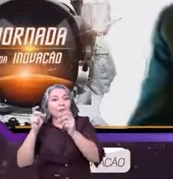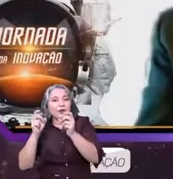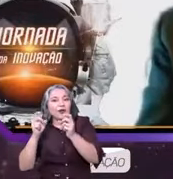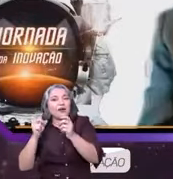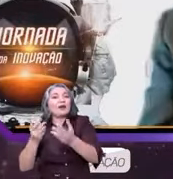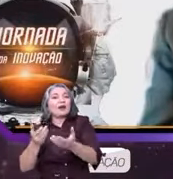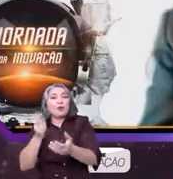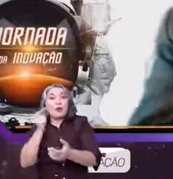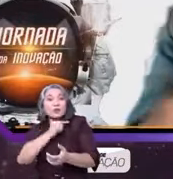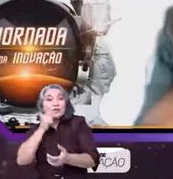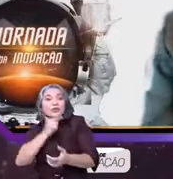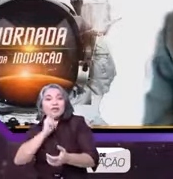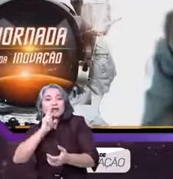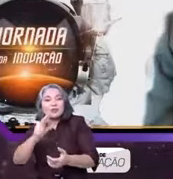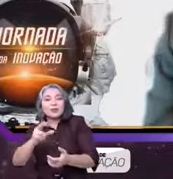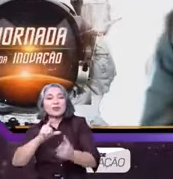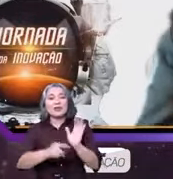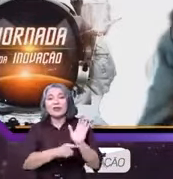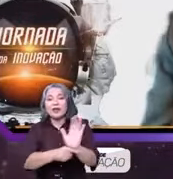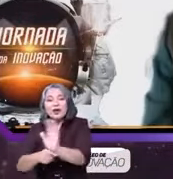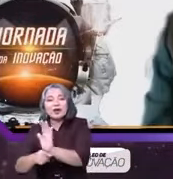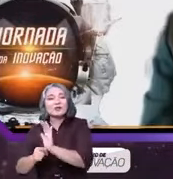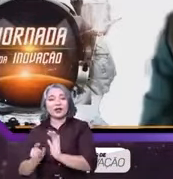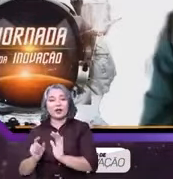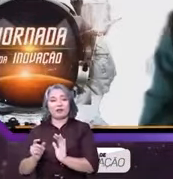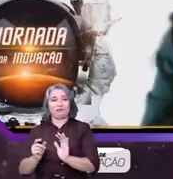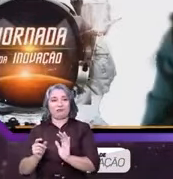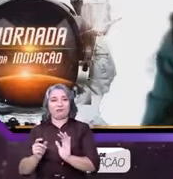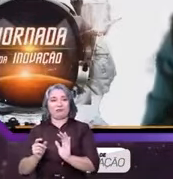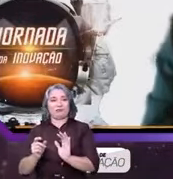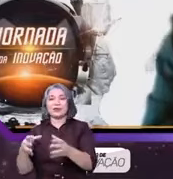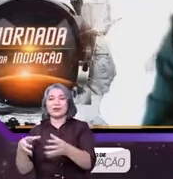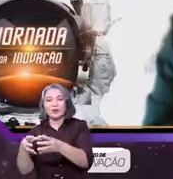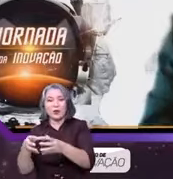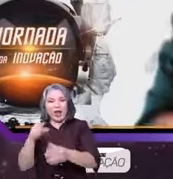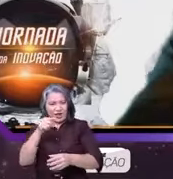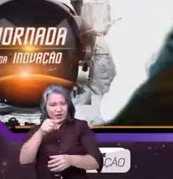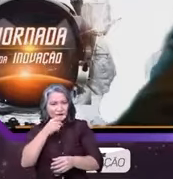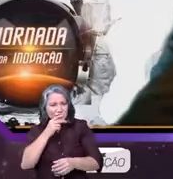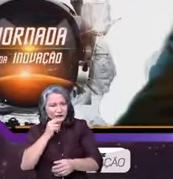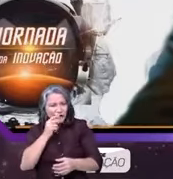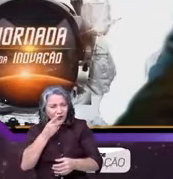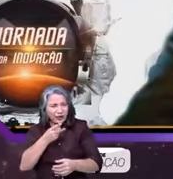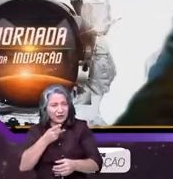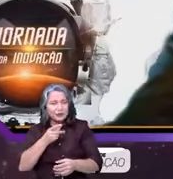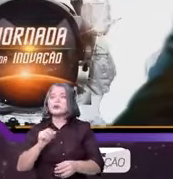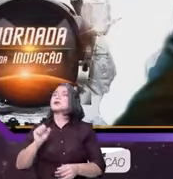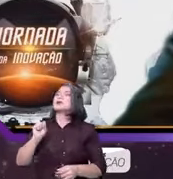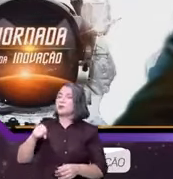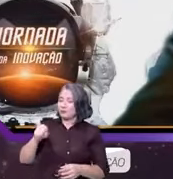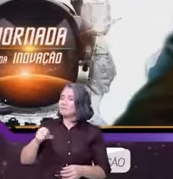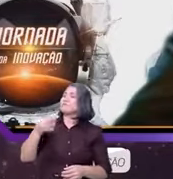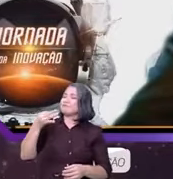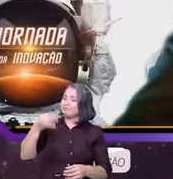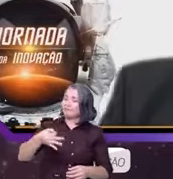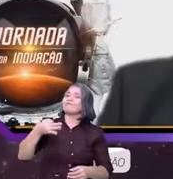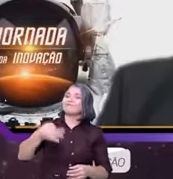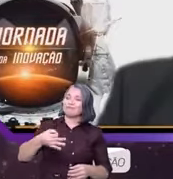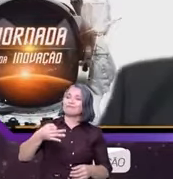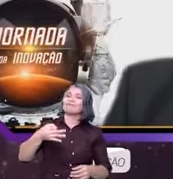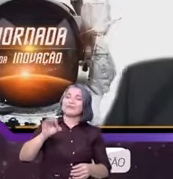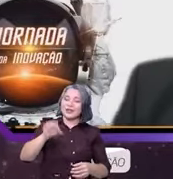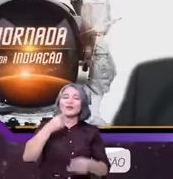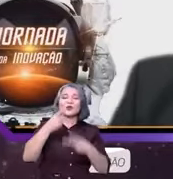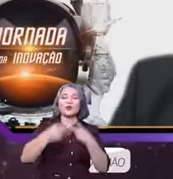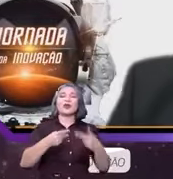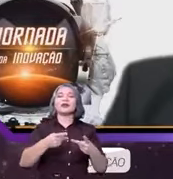problema no momento em que eu da entrega final? É isso que o senhor está afirmando? Sim, perfeitamente, doutor João Thiago. É